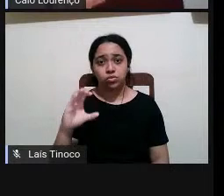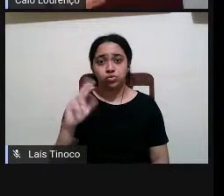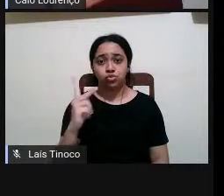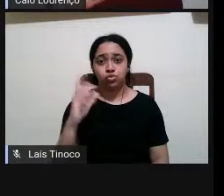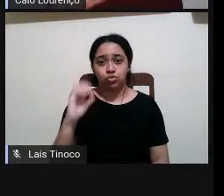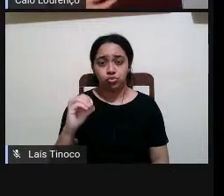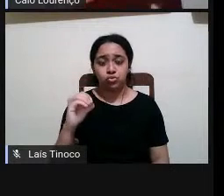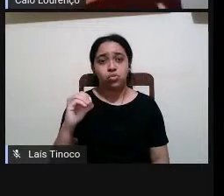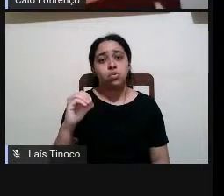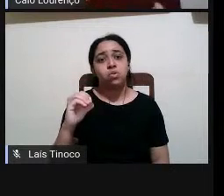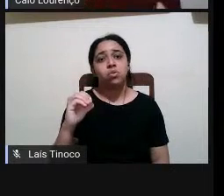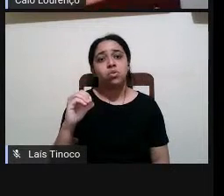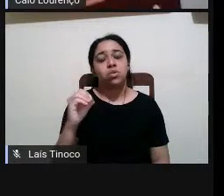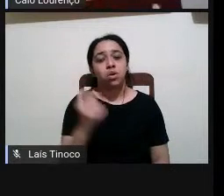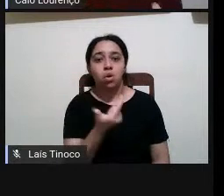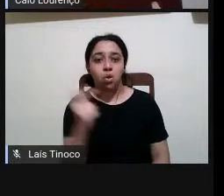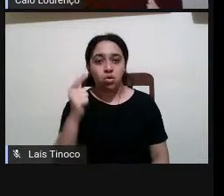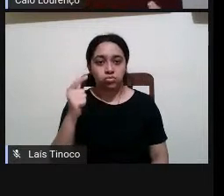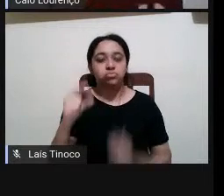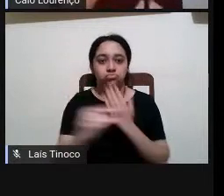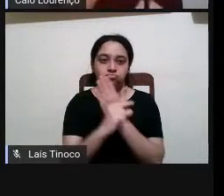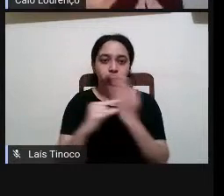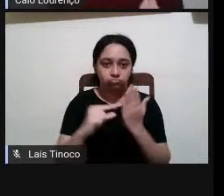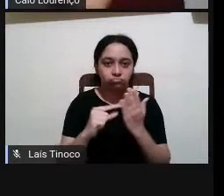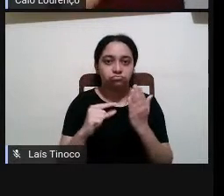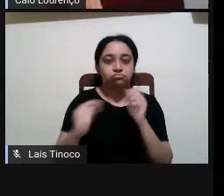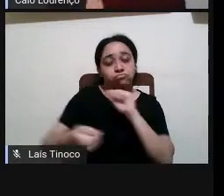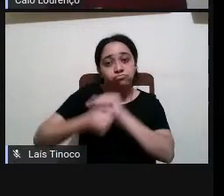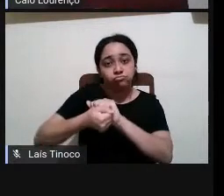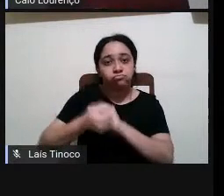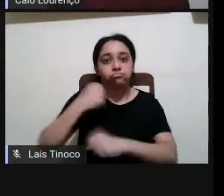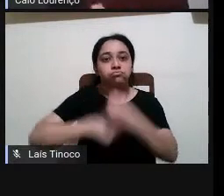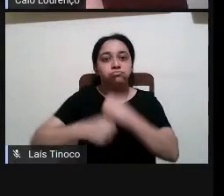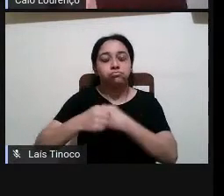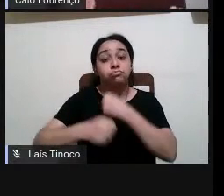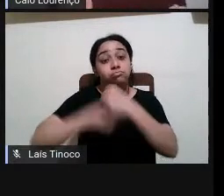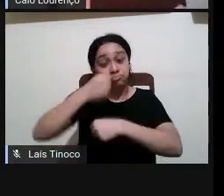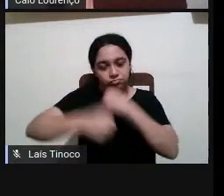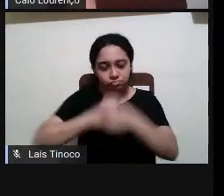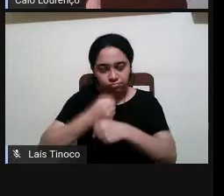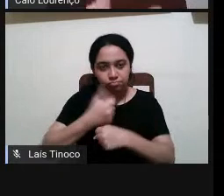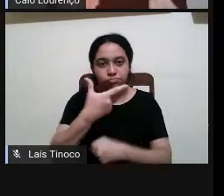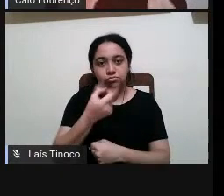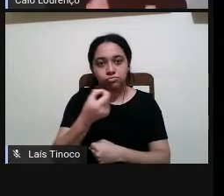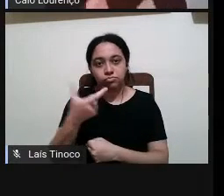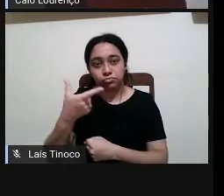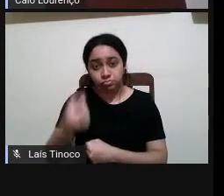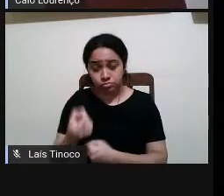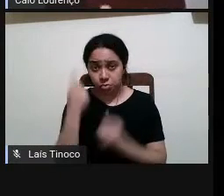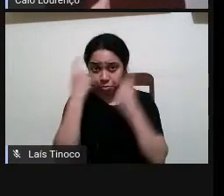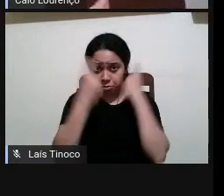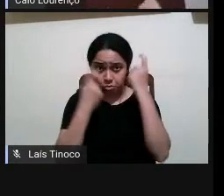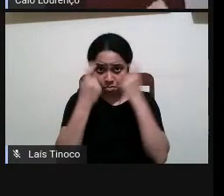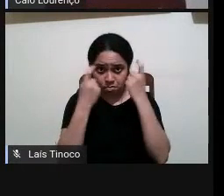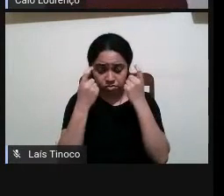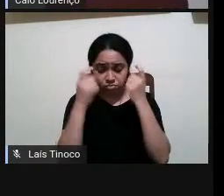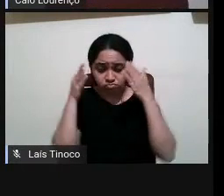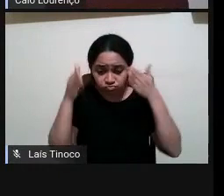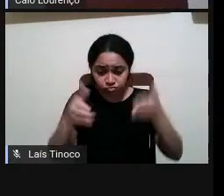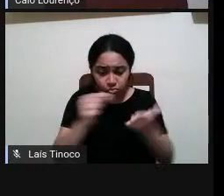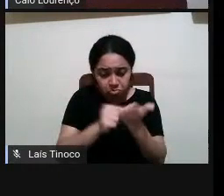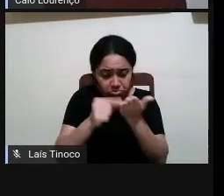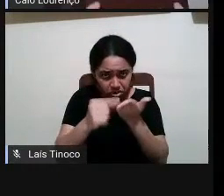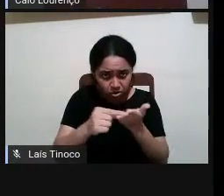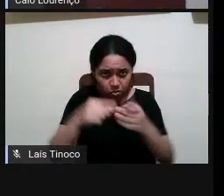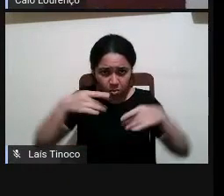nós possamos entender como isso, a preocupação com a poluição microplástica, ela não é algo local. O